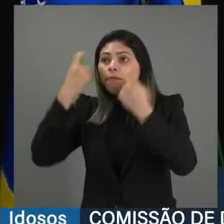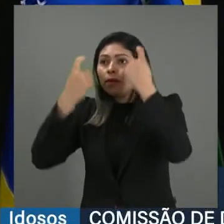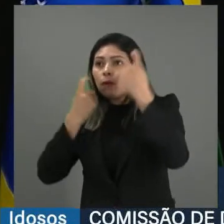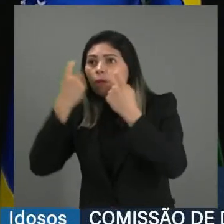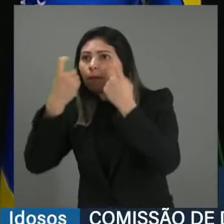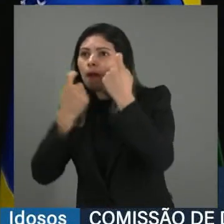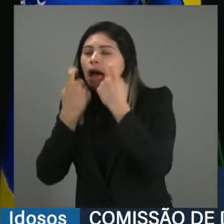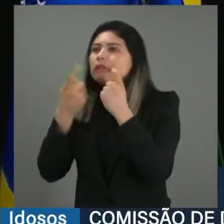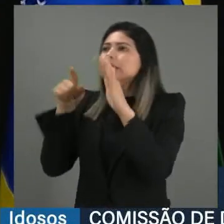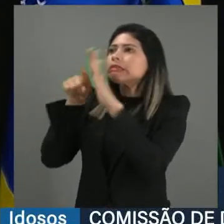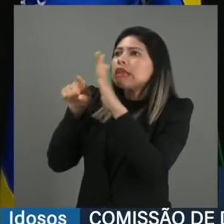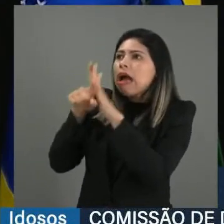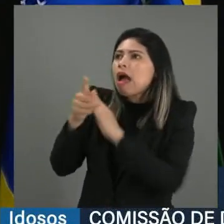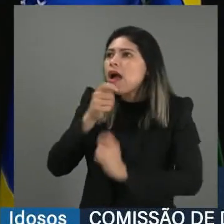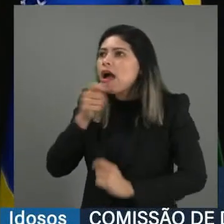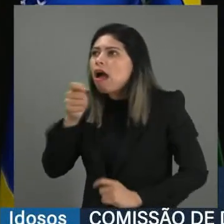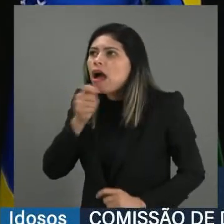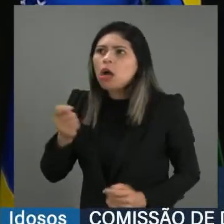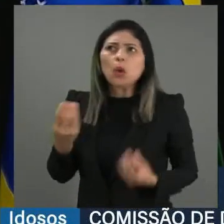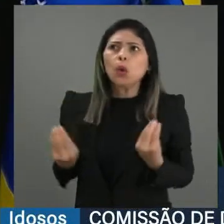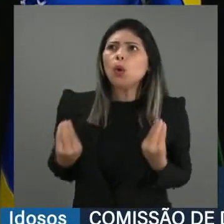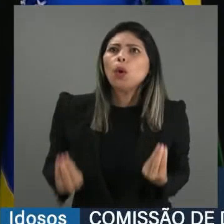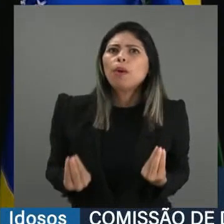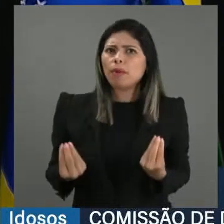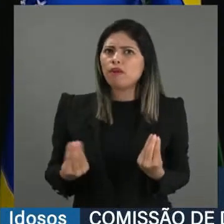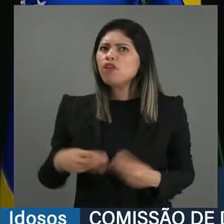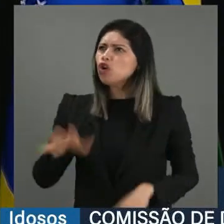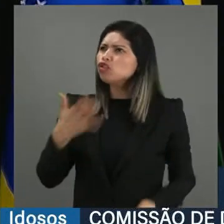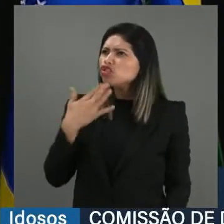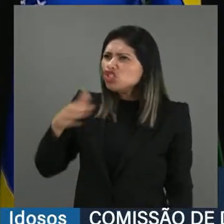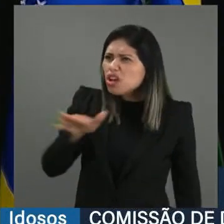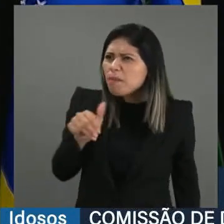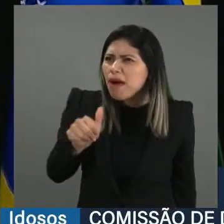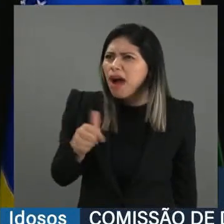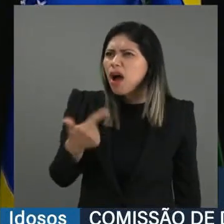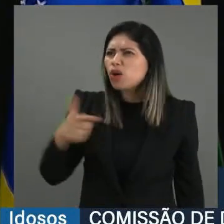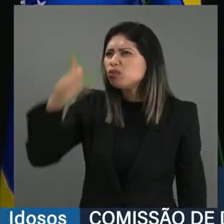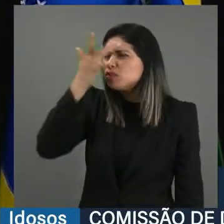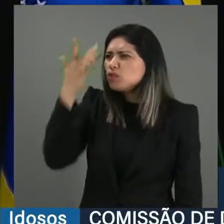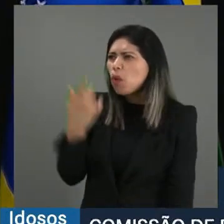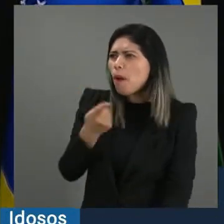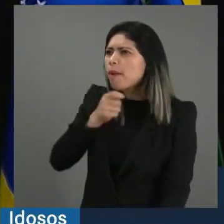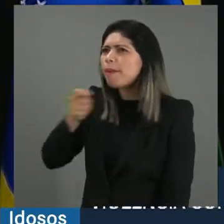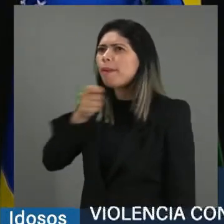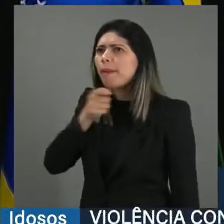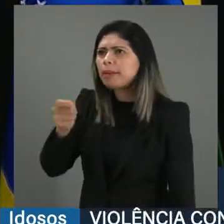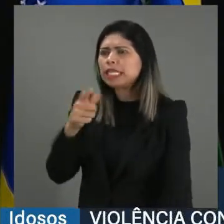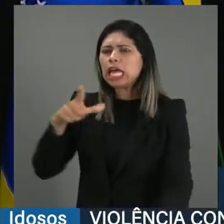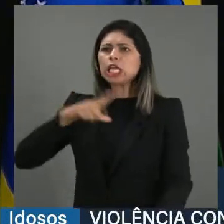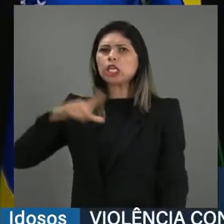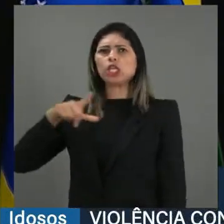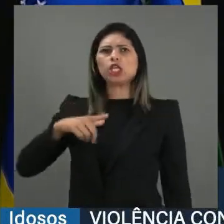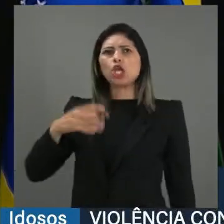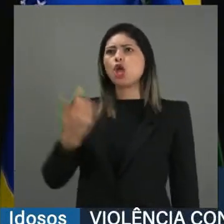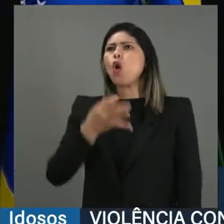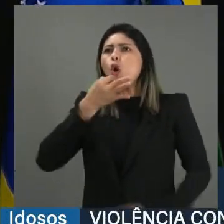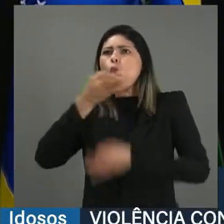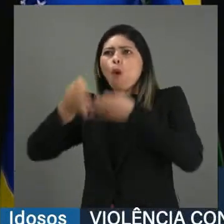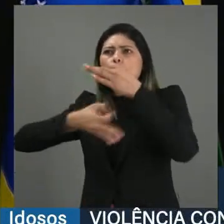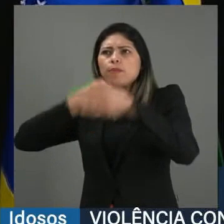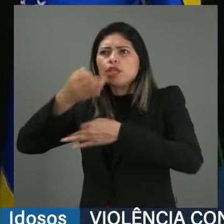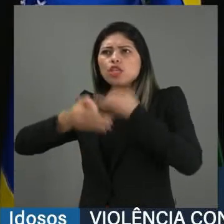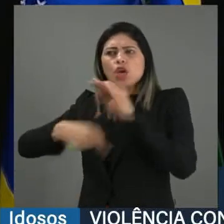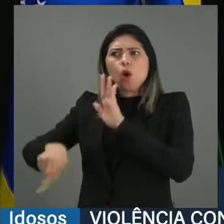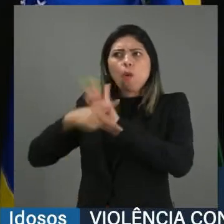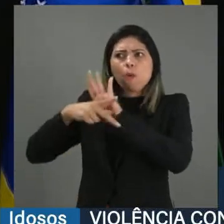convidado. Vão chamar? Vão chamar nunca aqueles que já têm uma postura firme na defesa do que